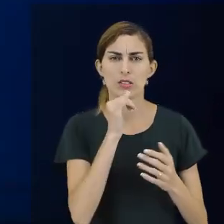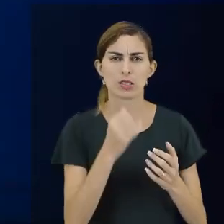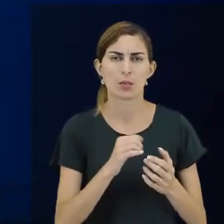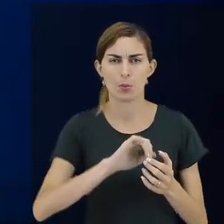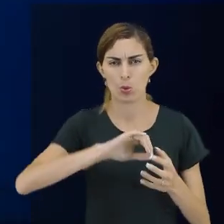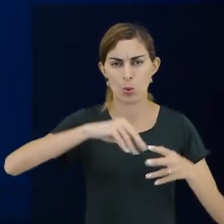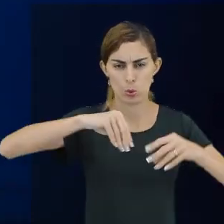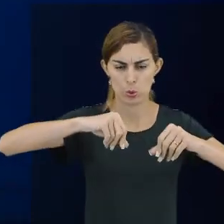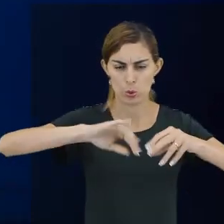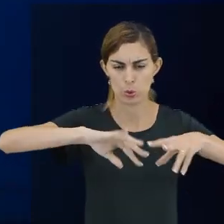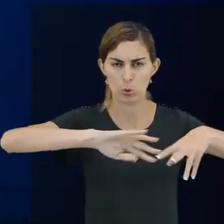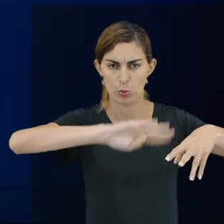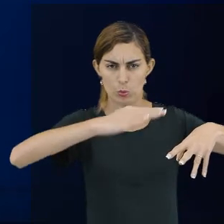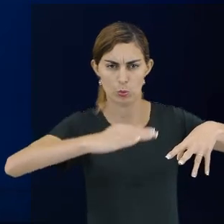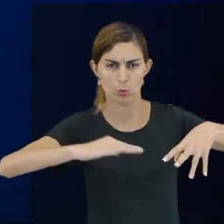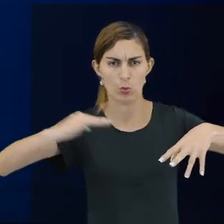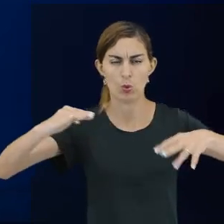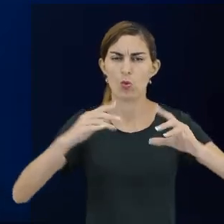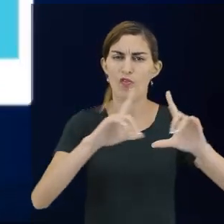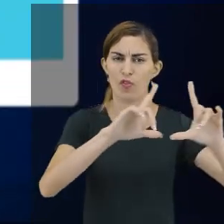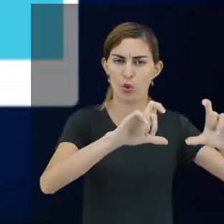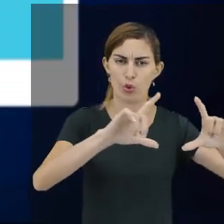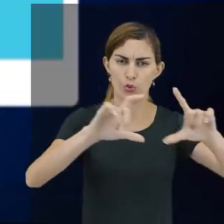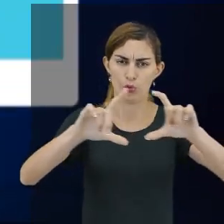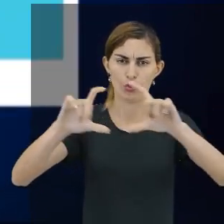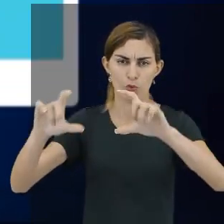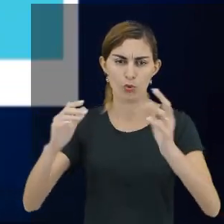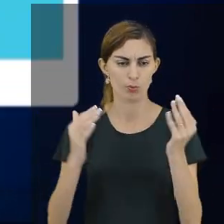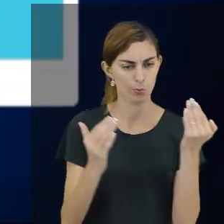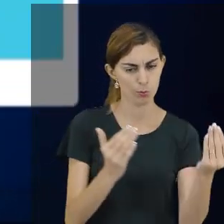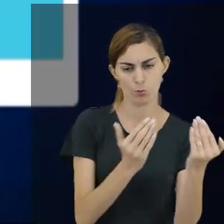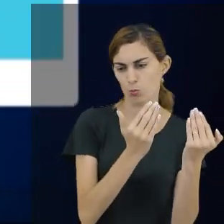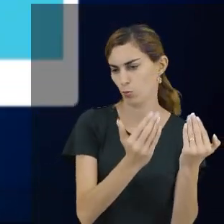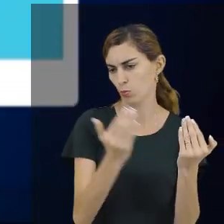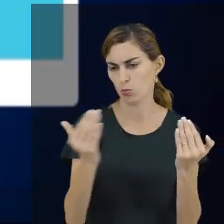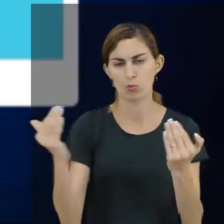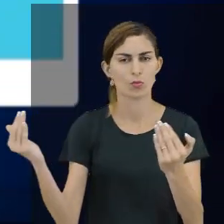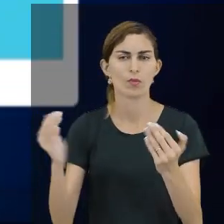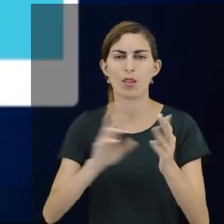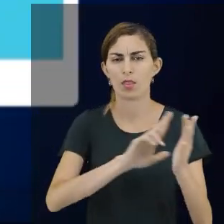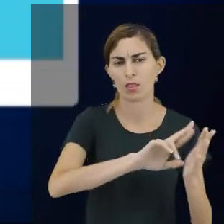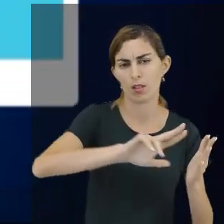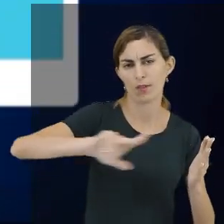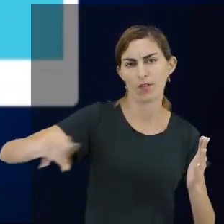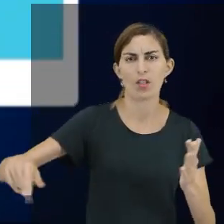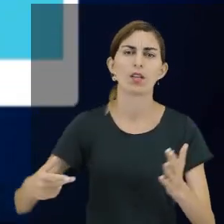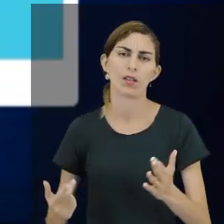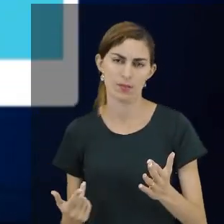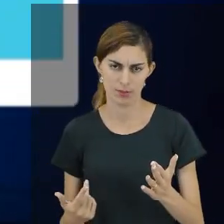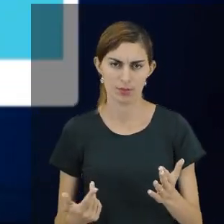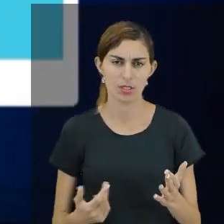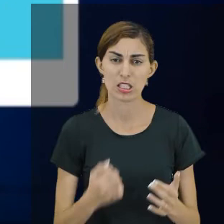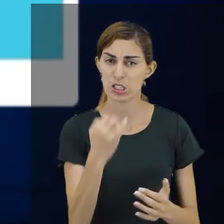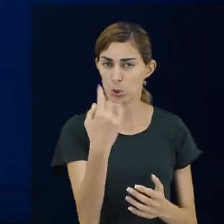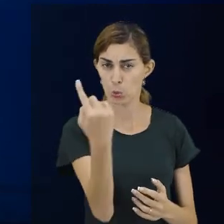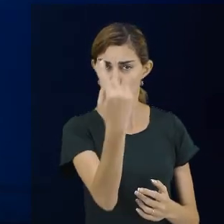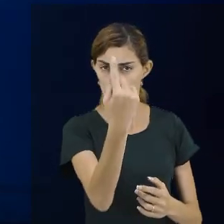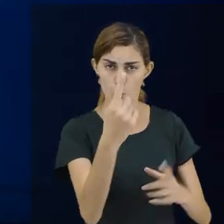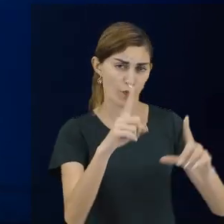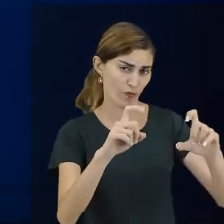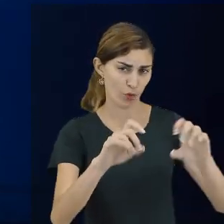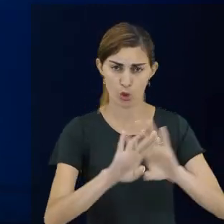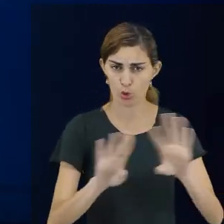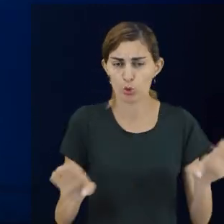a erosão do solo, utilize um conjunto de imagens lado a lado que mostre as diferentes etapas do fenômeno. Se